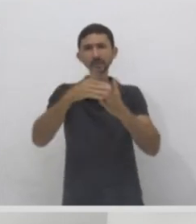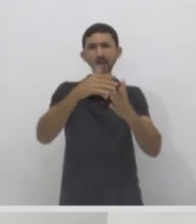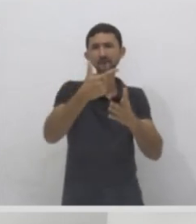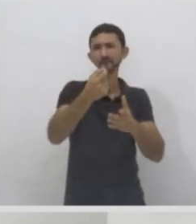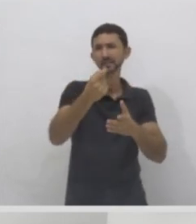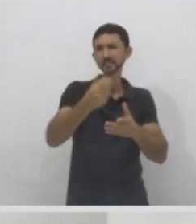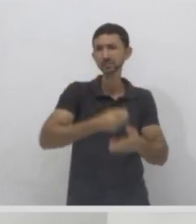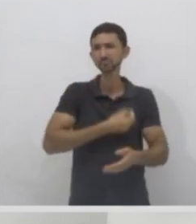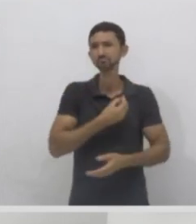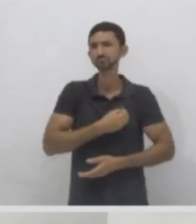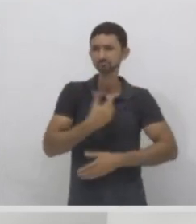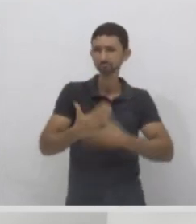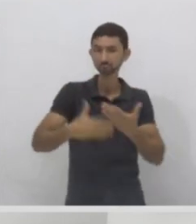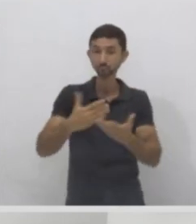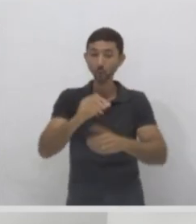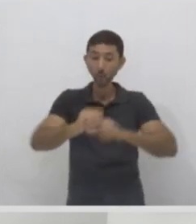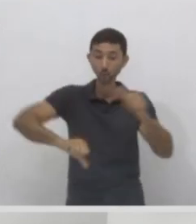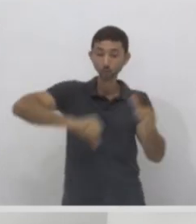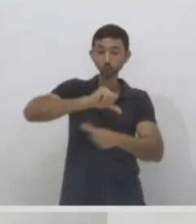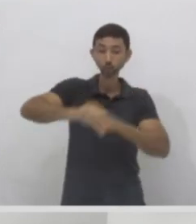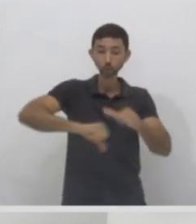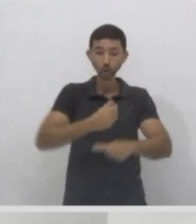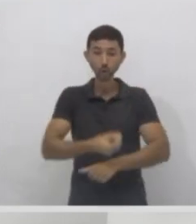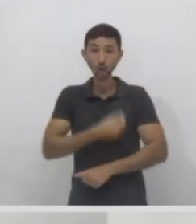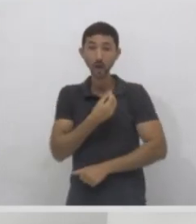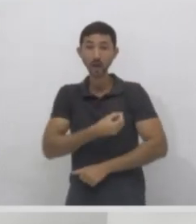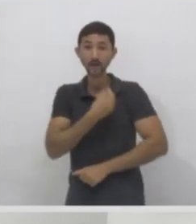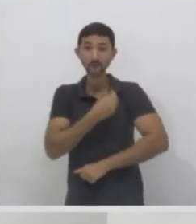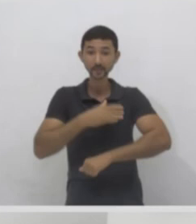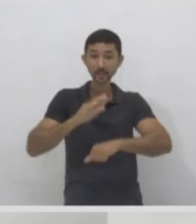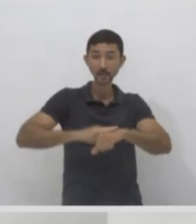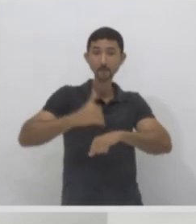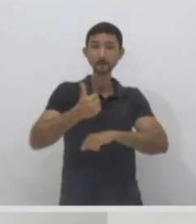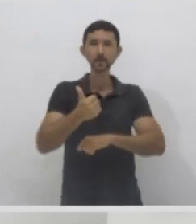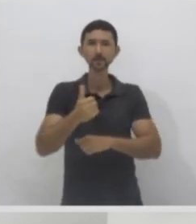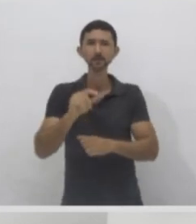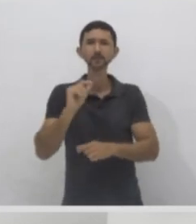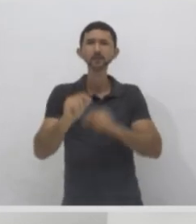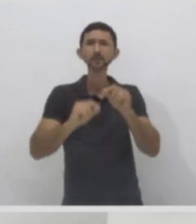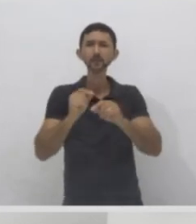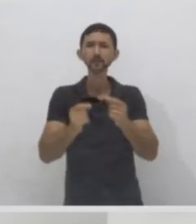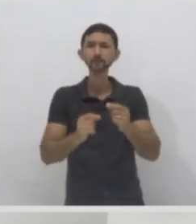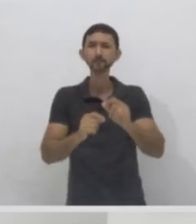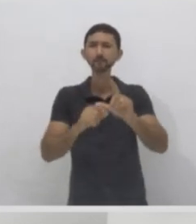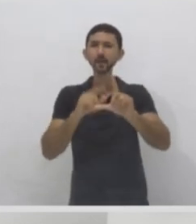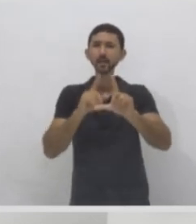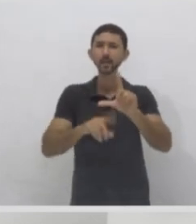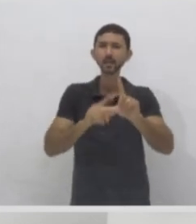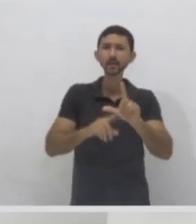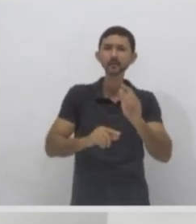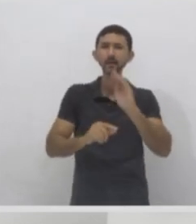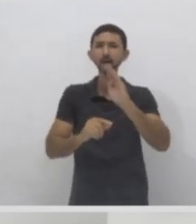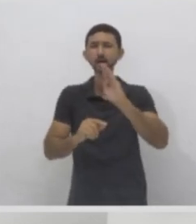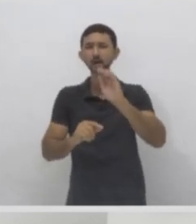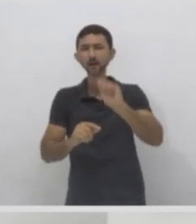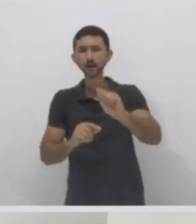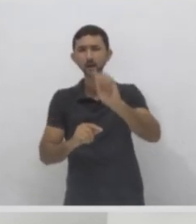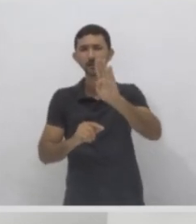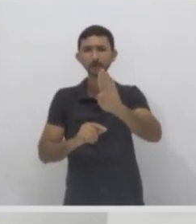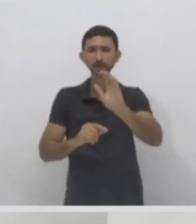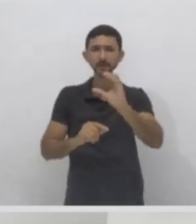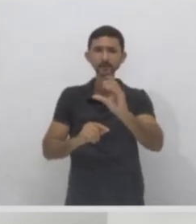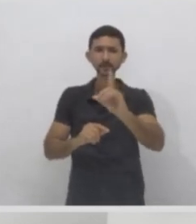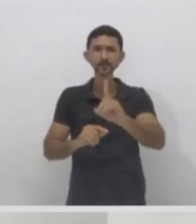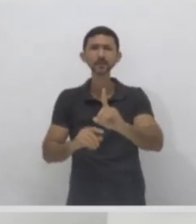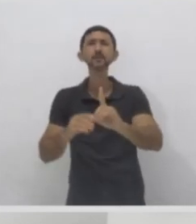grande revolução que mudou essa condição da vida do homem pré-histórico? Letra A, B, C ou D?